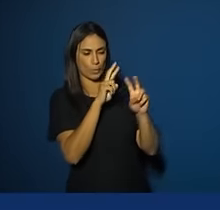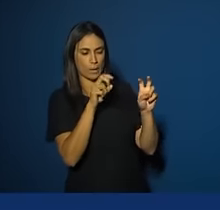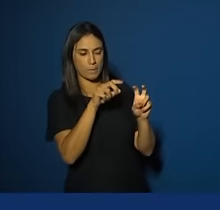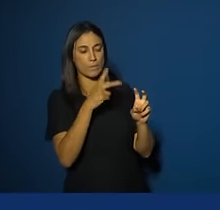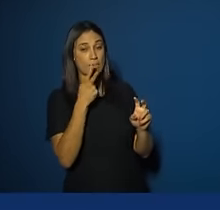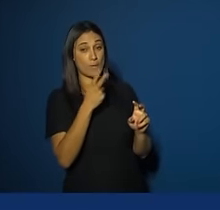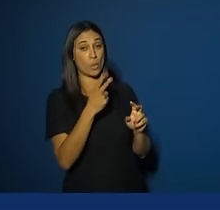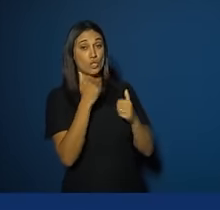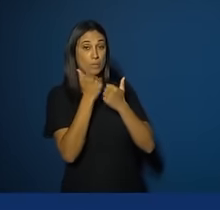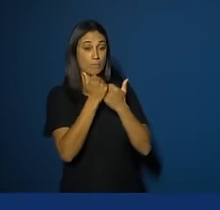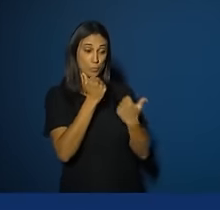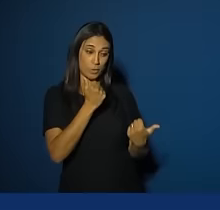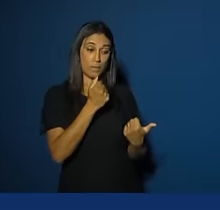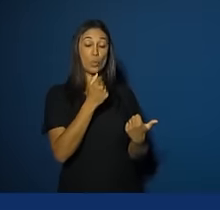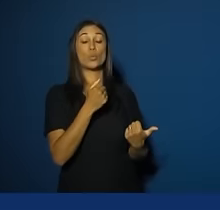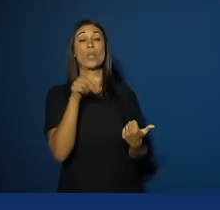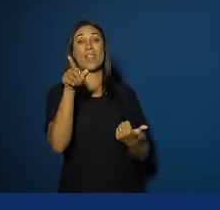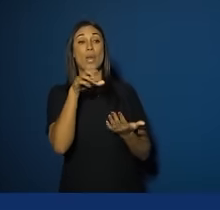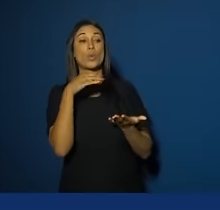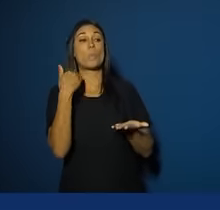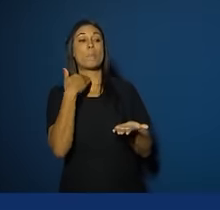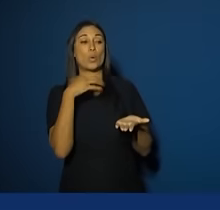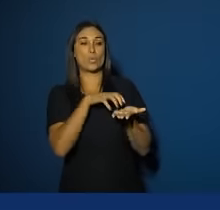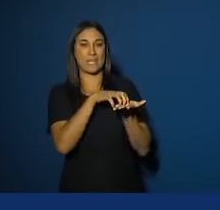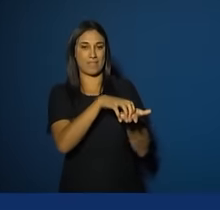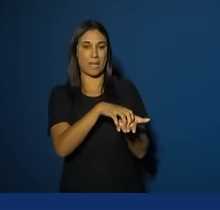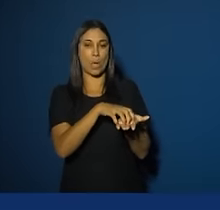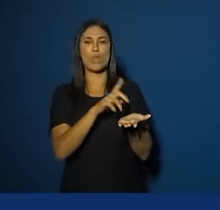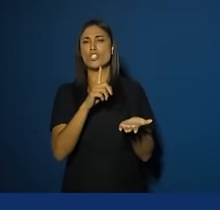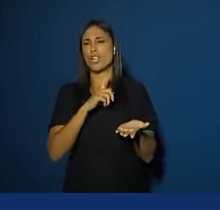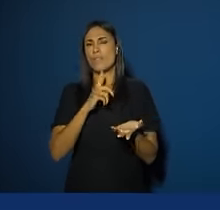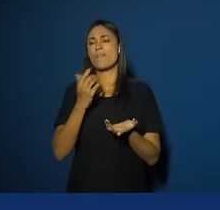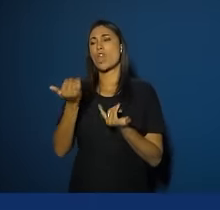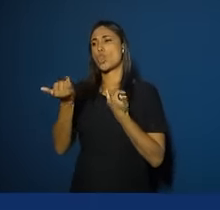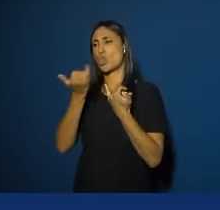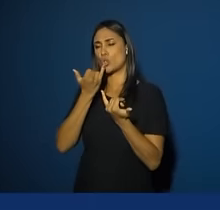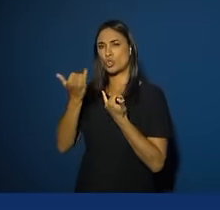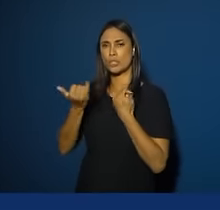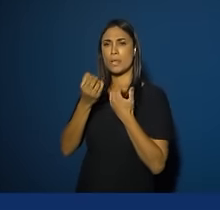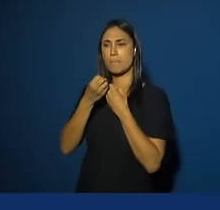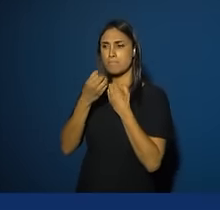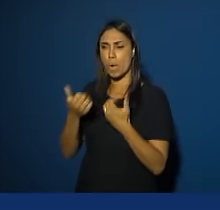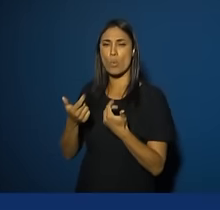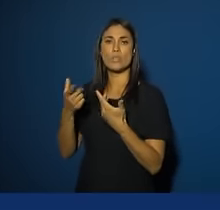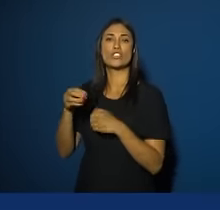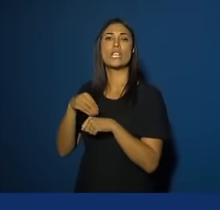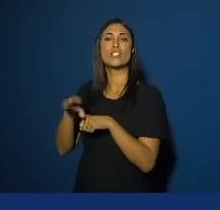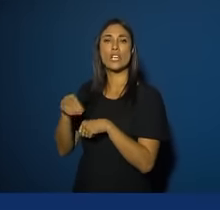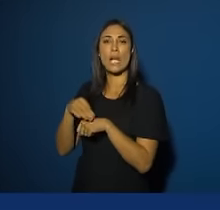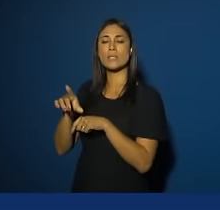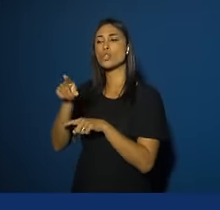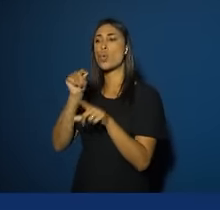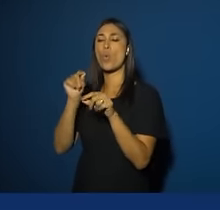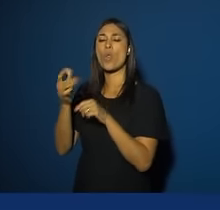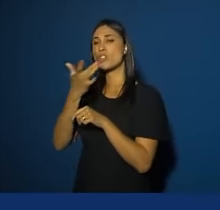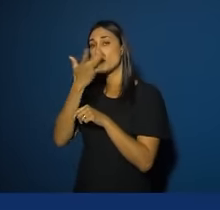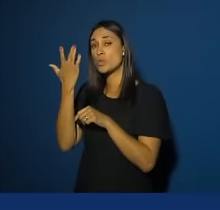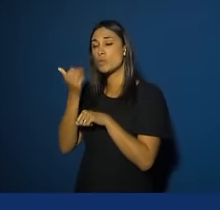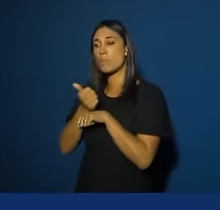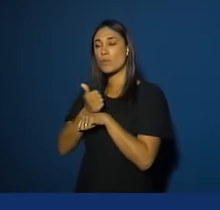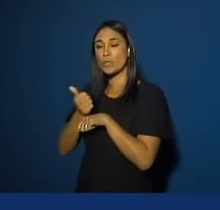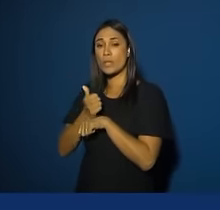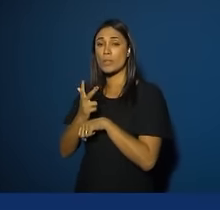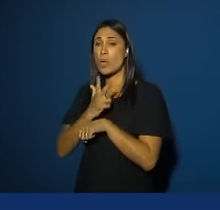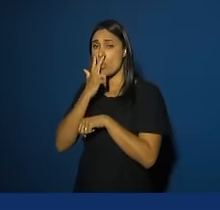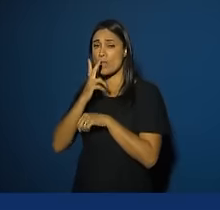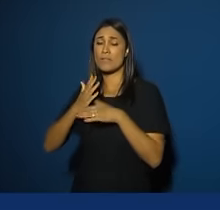Banco Central, e eu acho que a gente já teve boas notícias em relação a isso, com uma indicação de pessoas técnicas para o Banco Central, então eu acho que isso vai